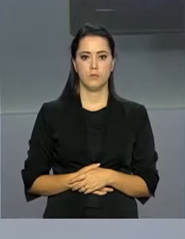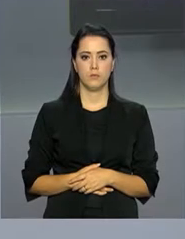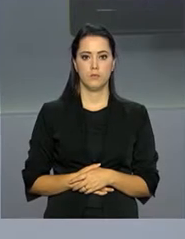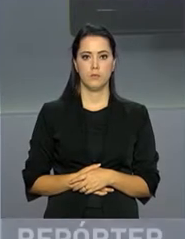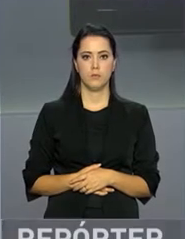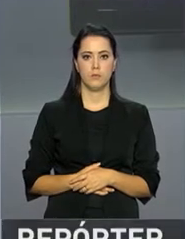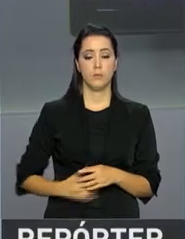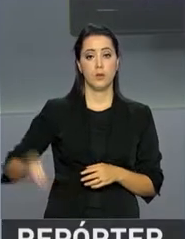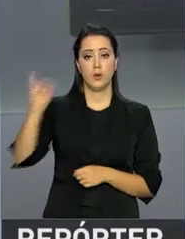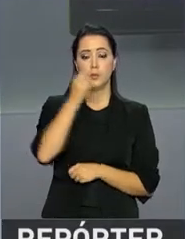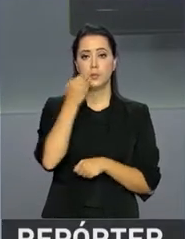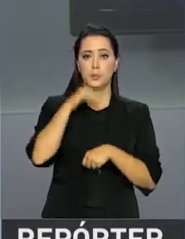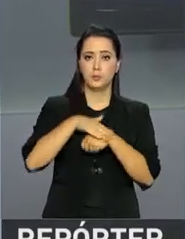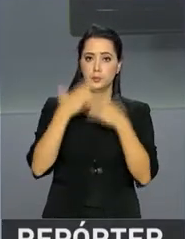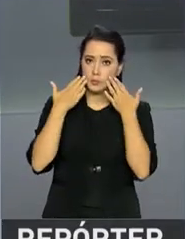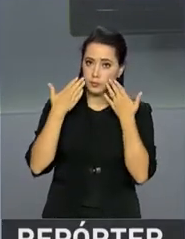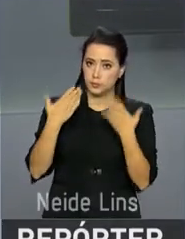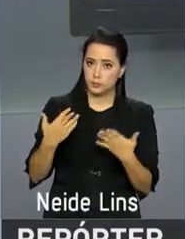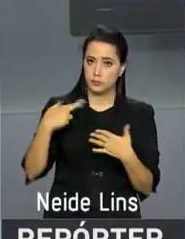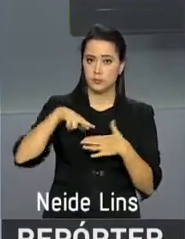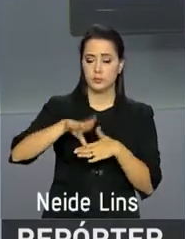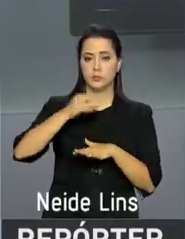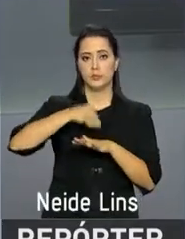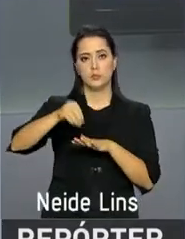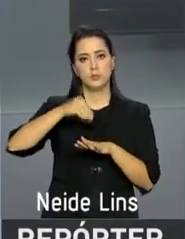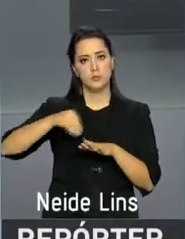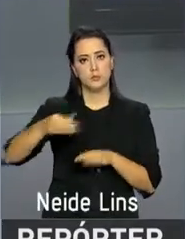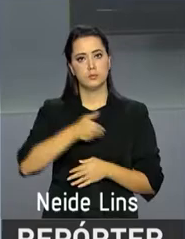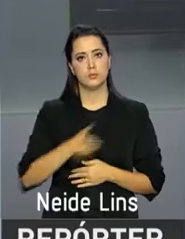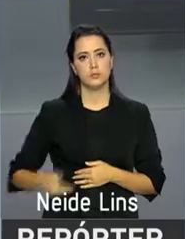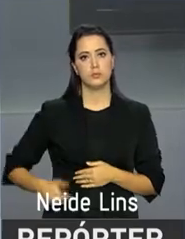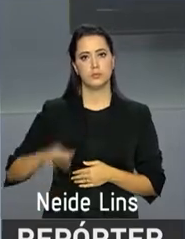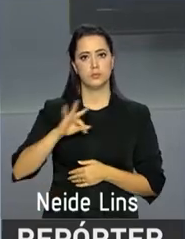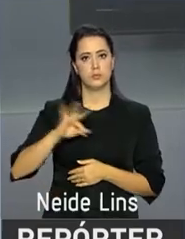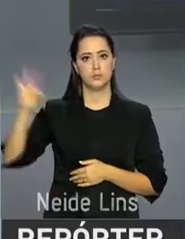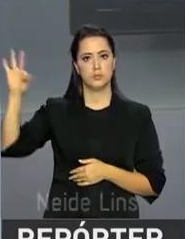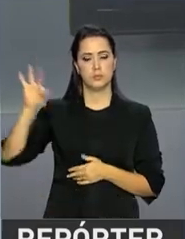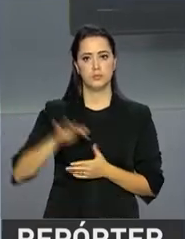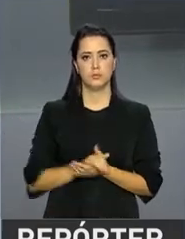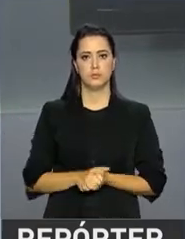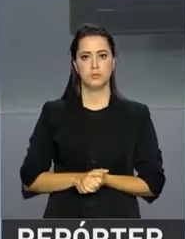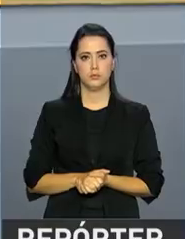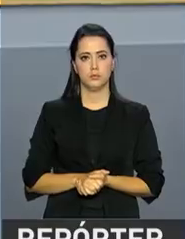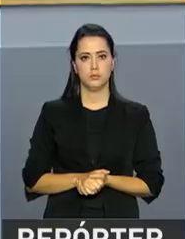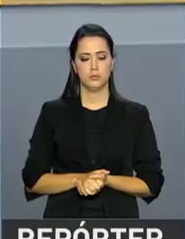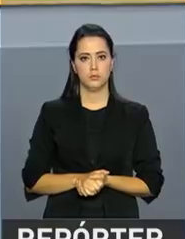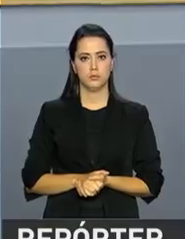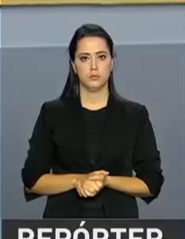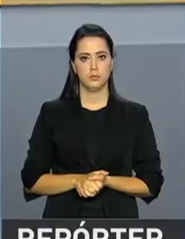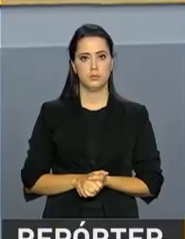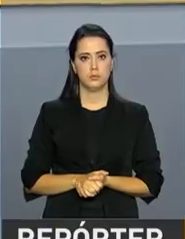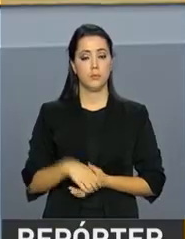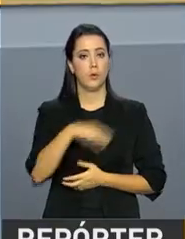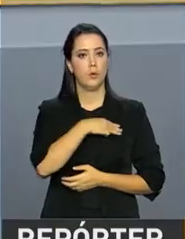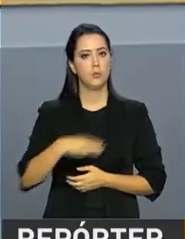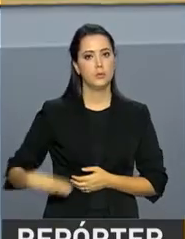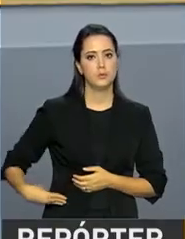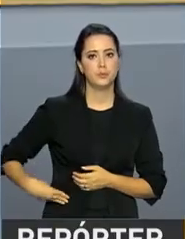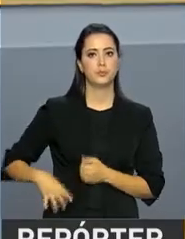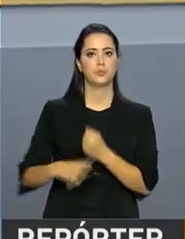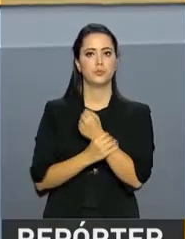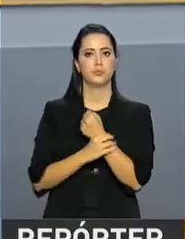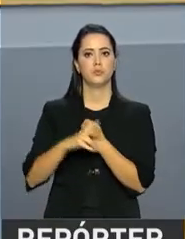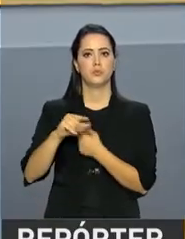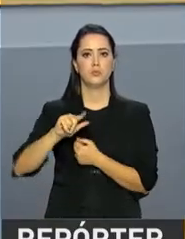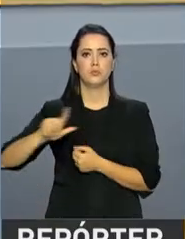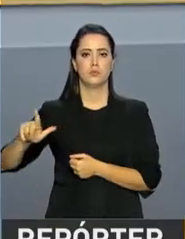olá boa noite começa agora o repórter nbr com as notícias do governo federal o ministro extraordinário da segurança